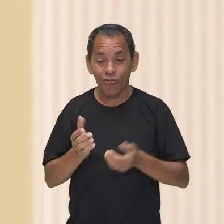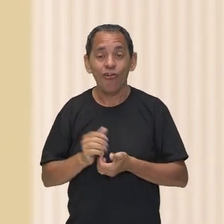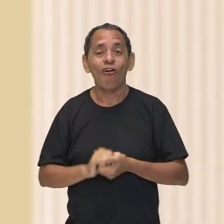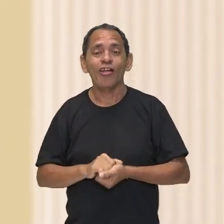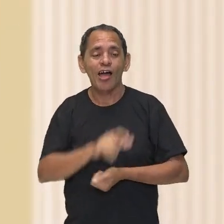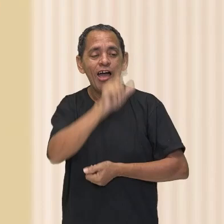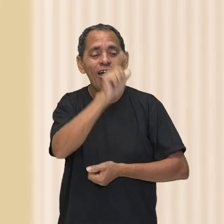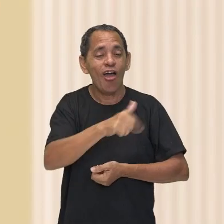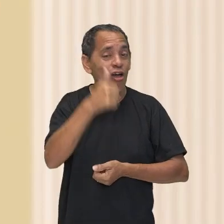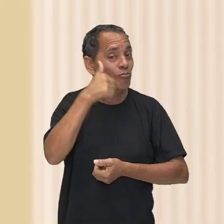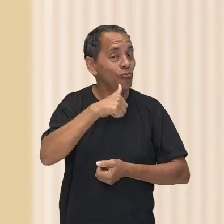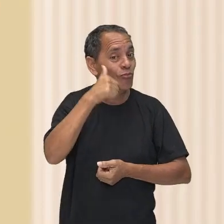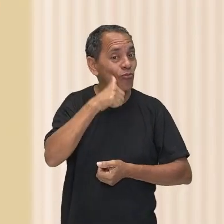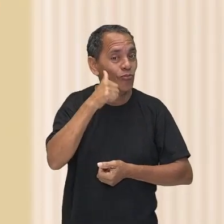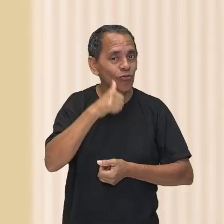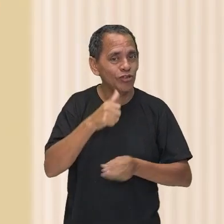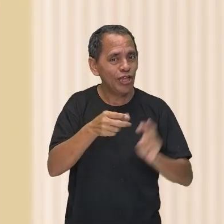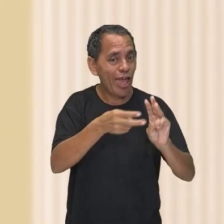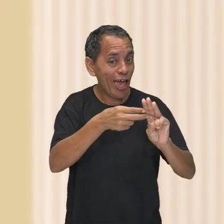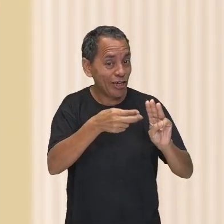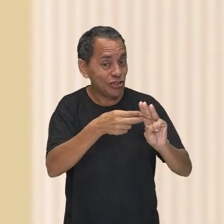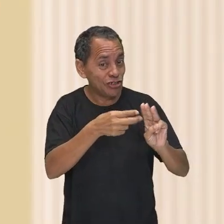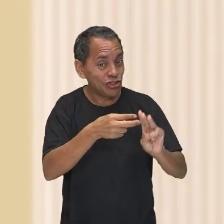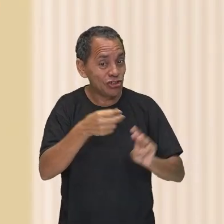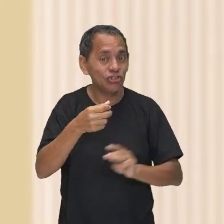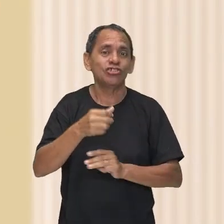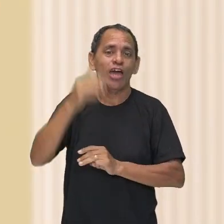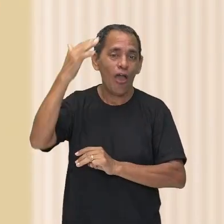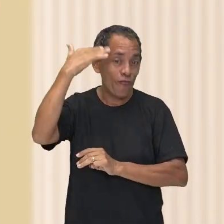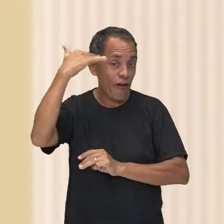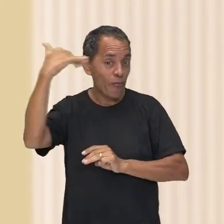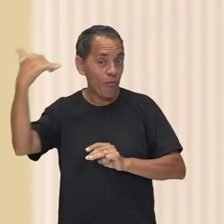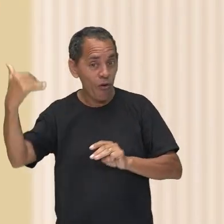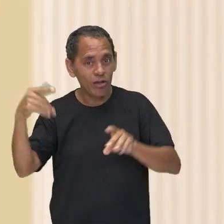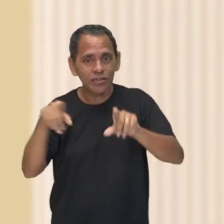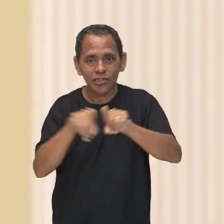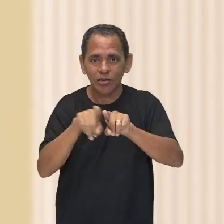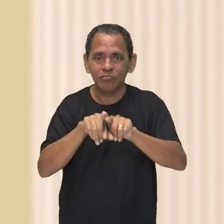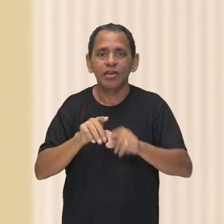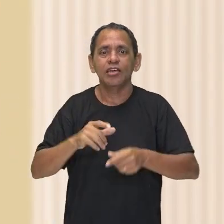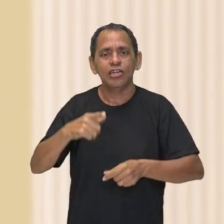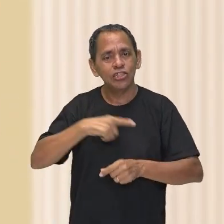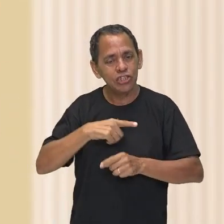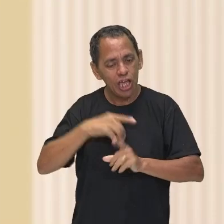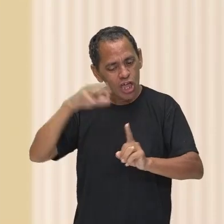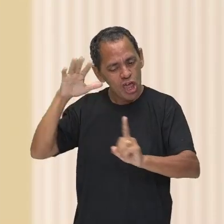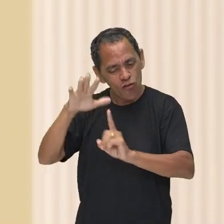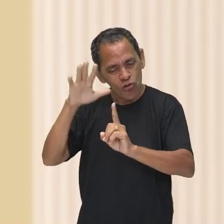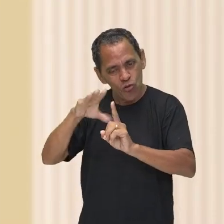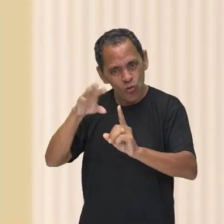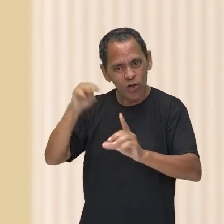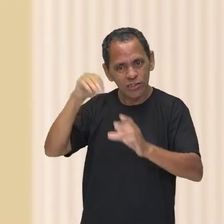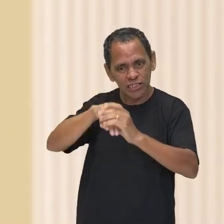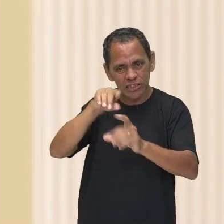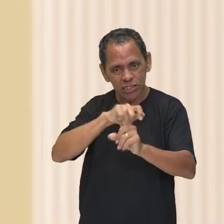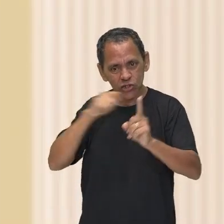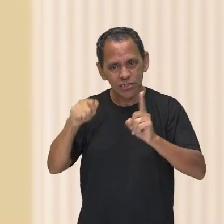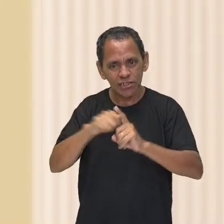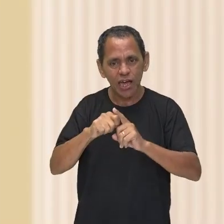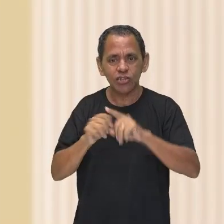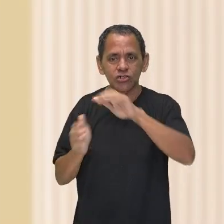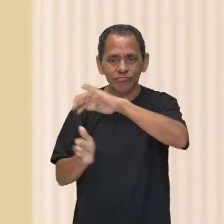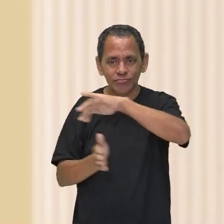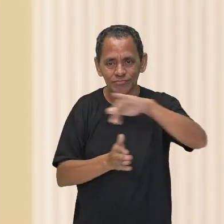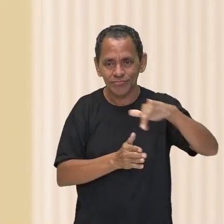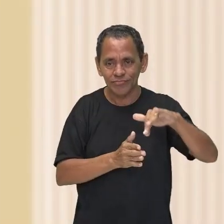aqui do nosso Brasil, né, com toda essa história de superação. E agora eu convido vocês a conhecer a